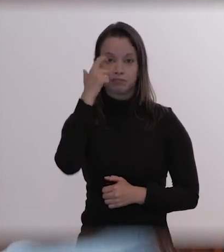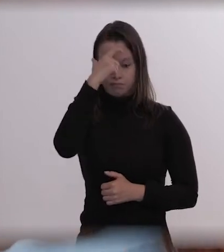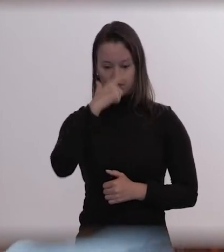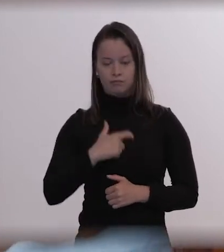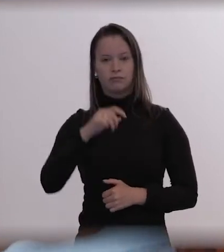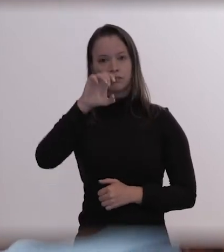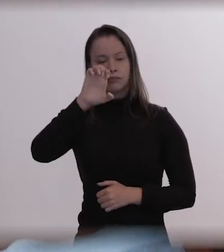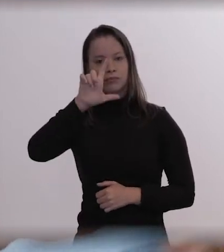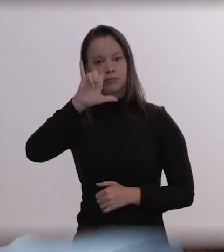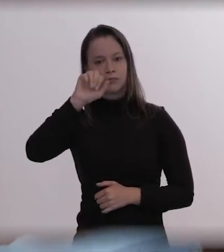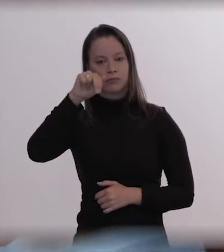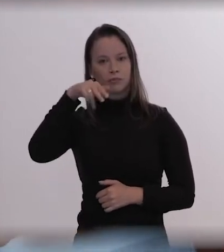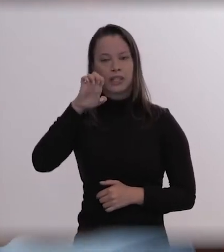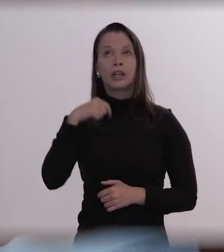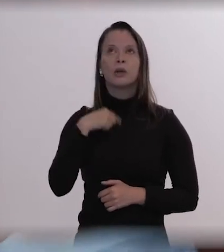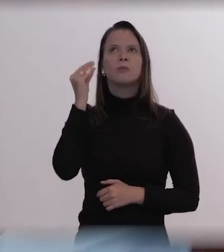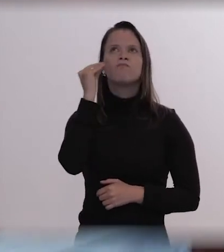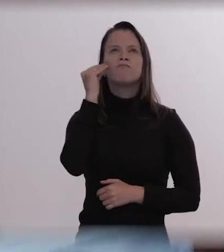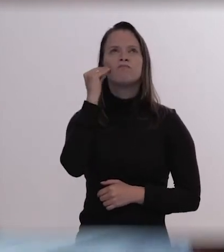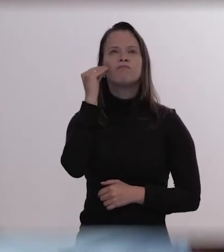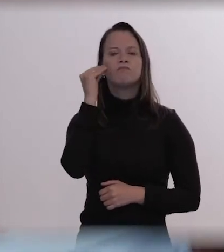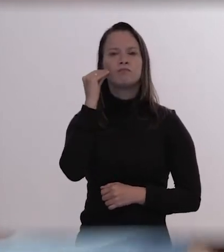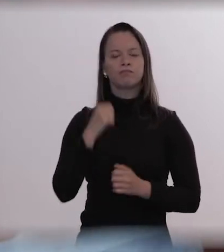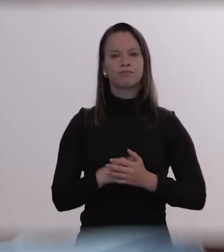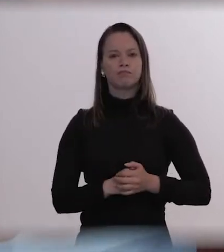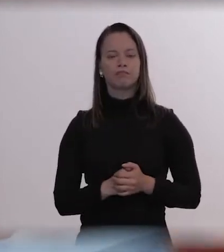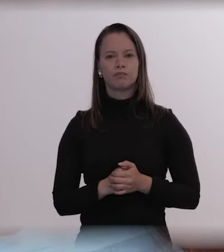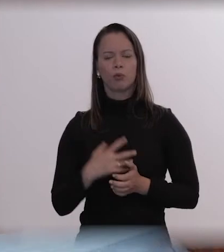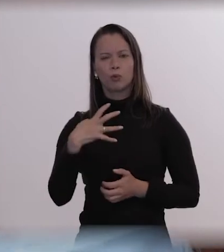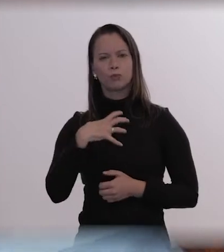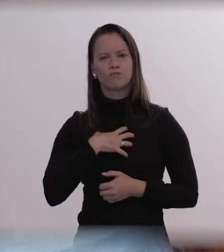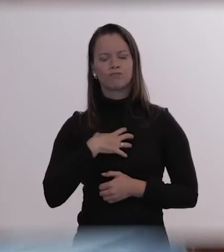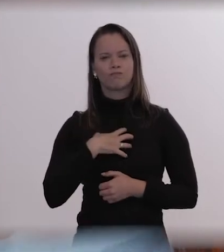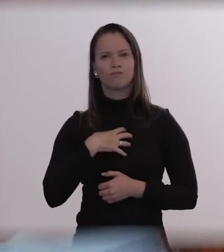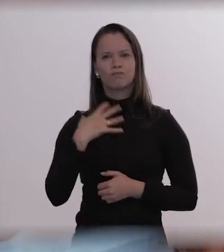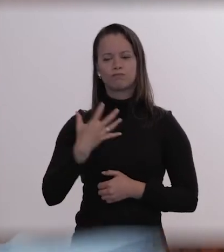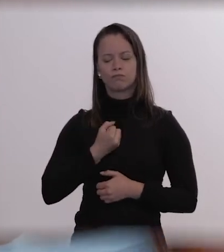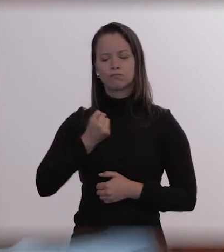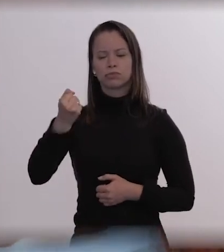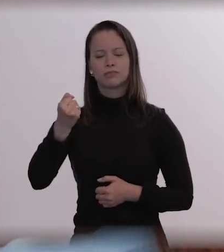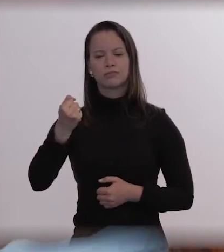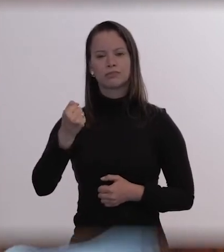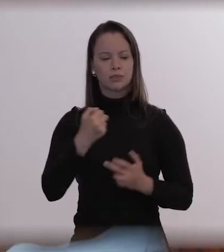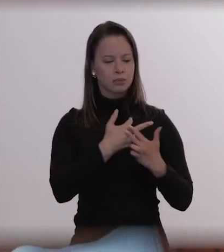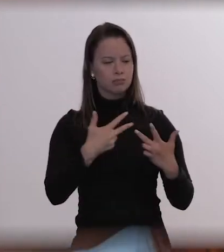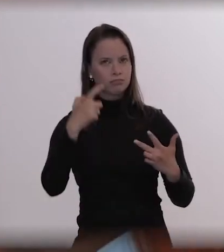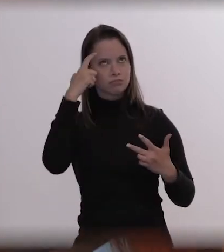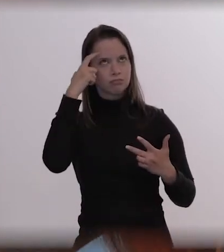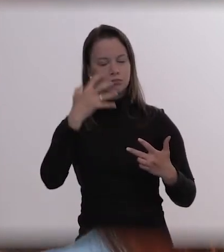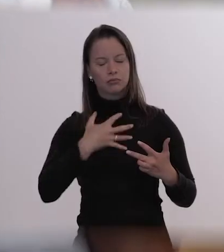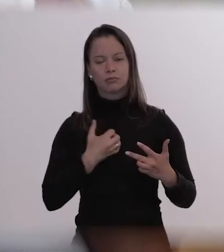Eliane, quando ela chegava a tentar algum tipo para suicídio, alguma maneira para